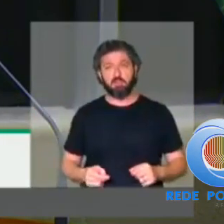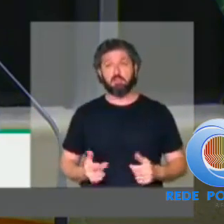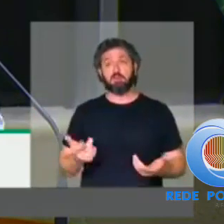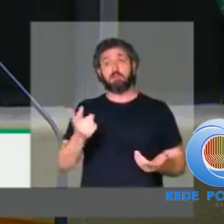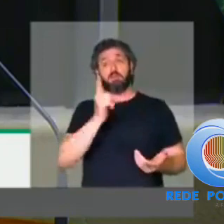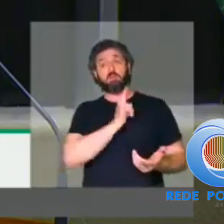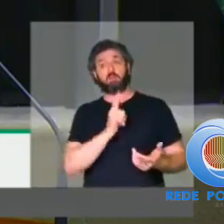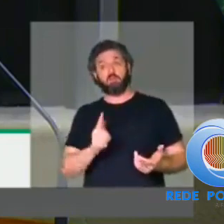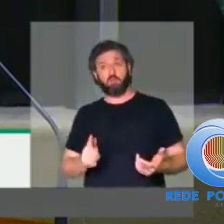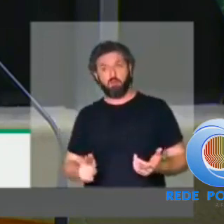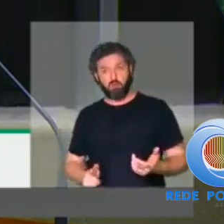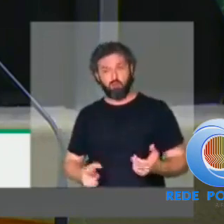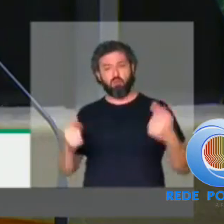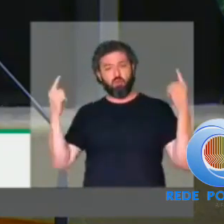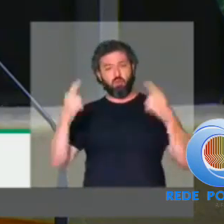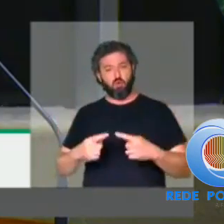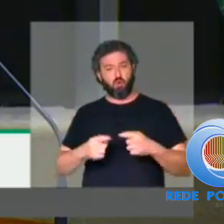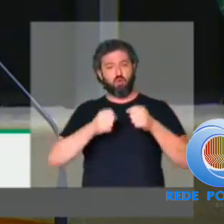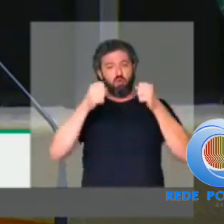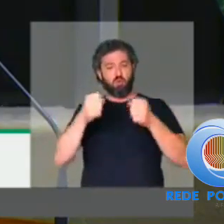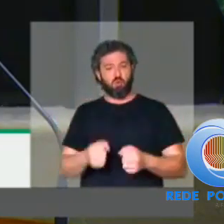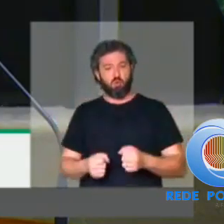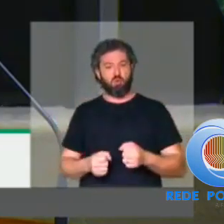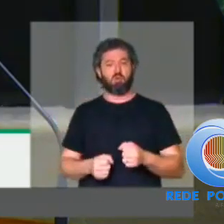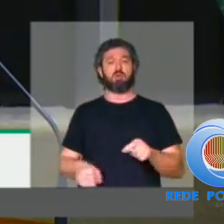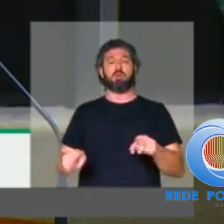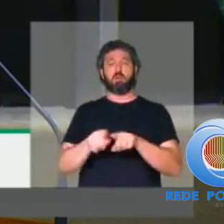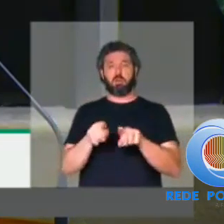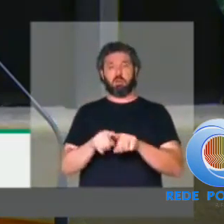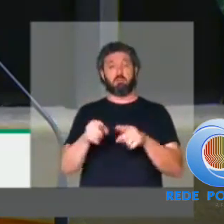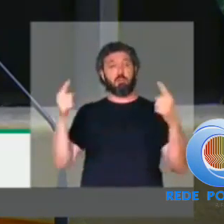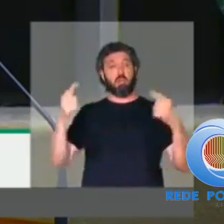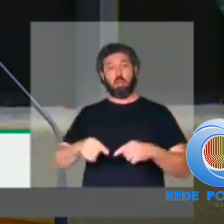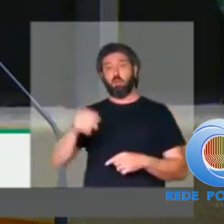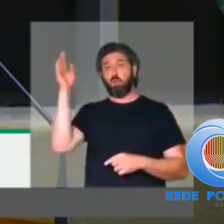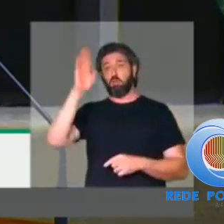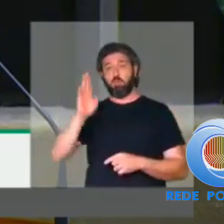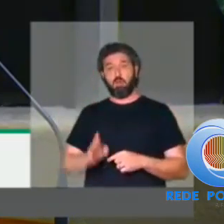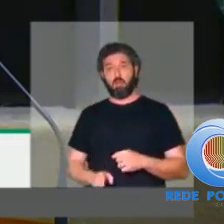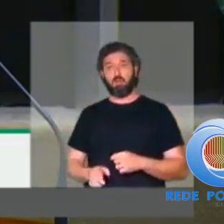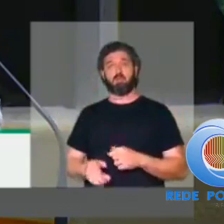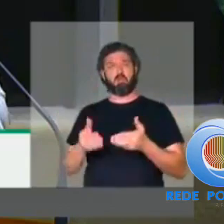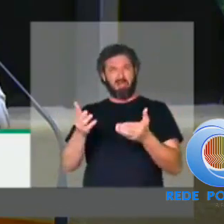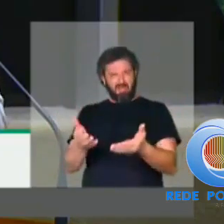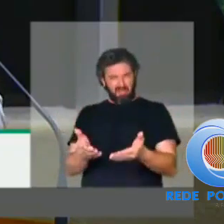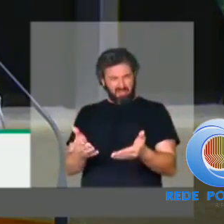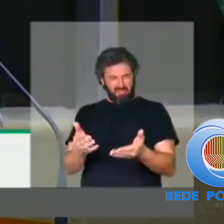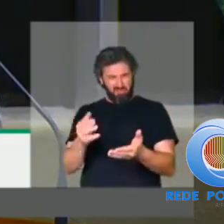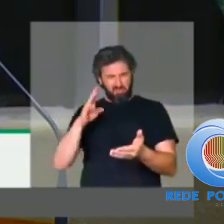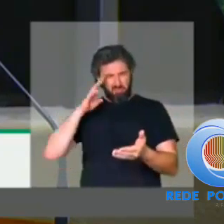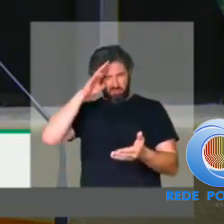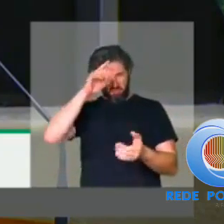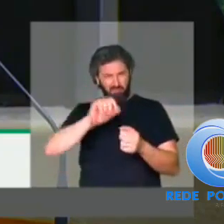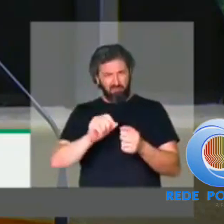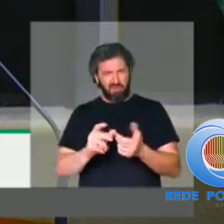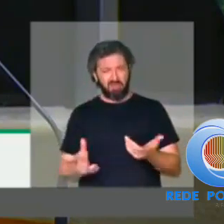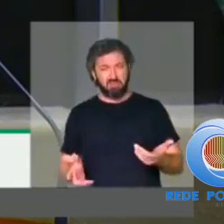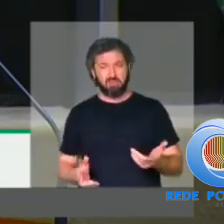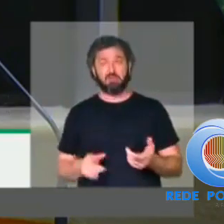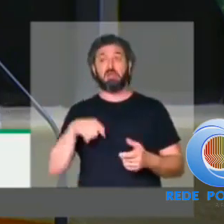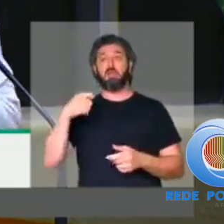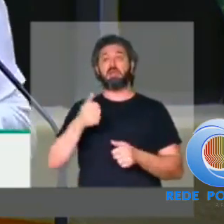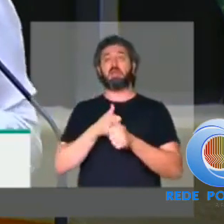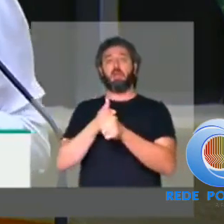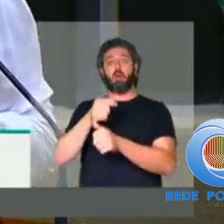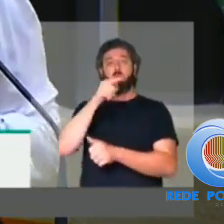um governo contra a soberania e contra o Brasil. É isso que é o senhor Bolsonaro e quem